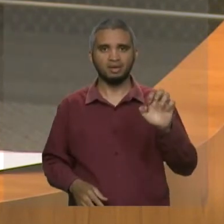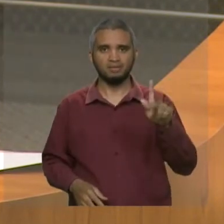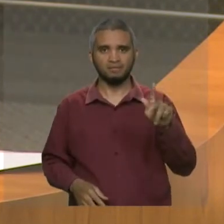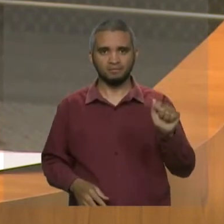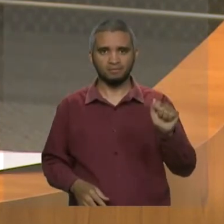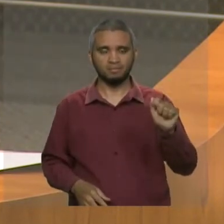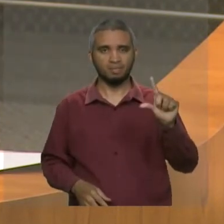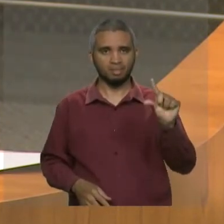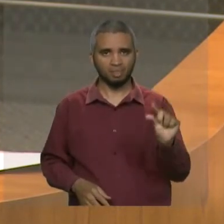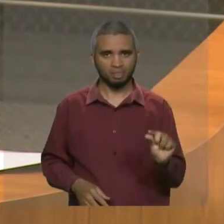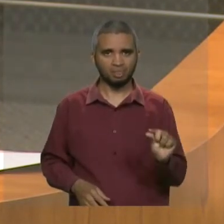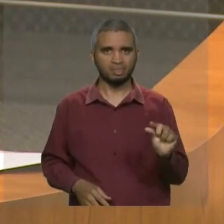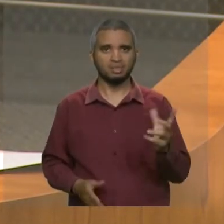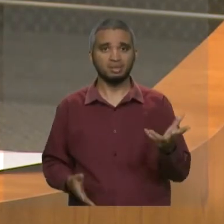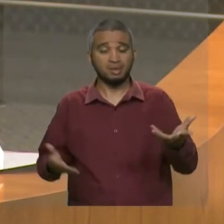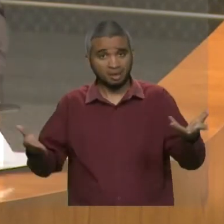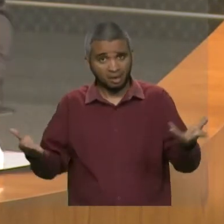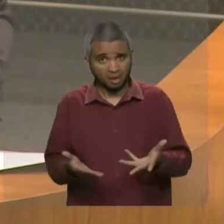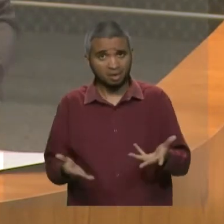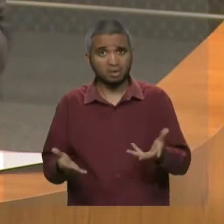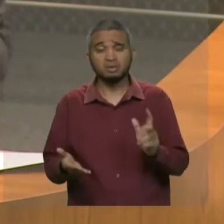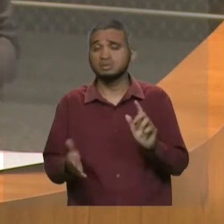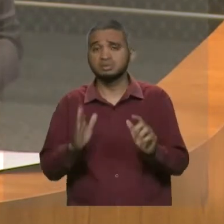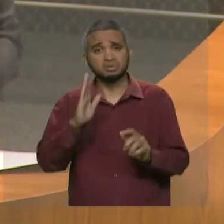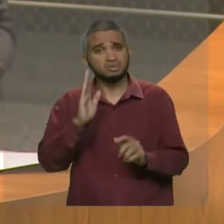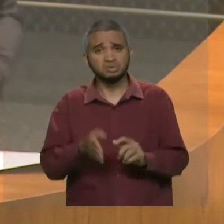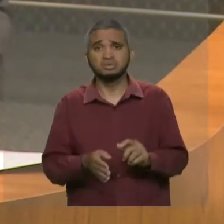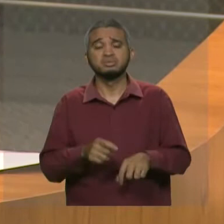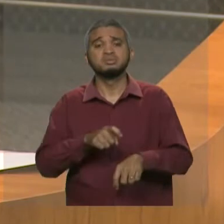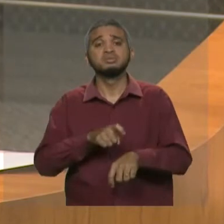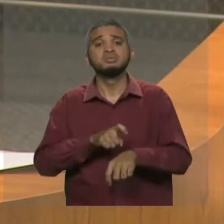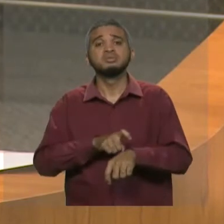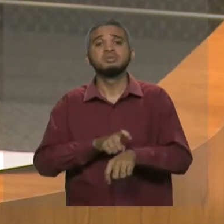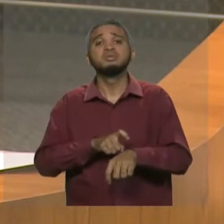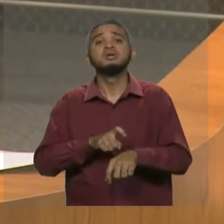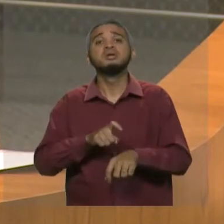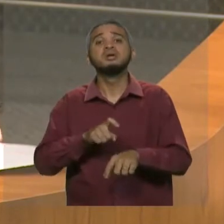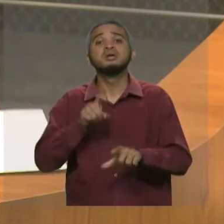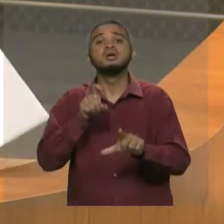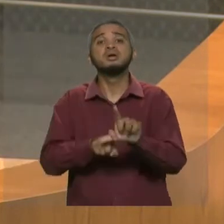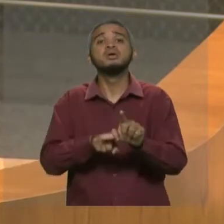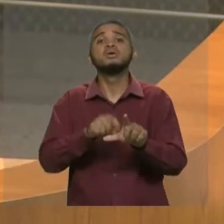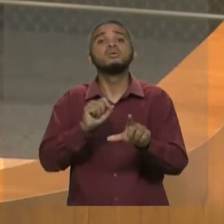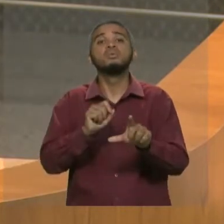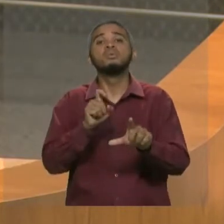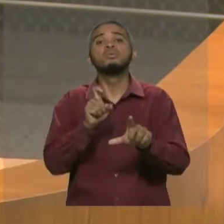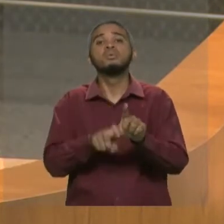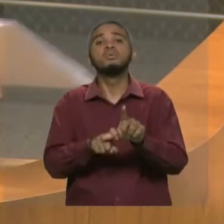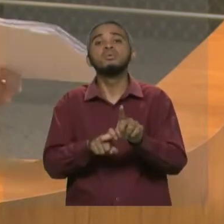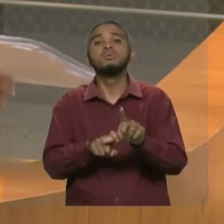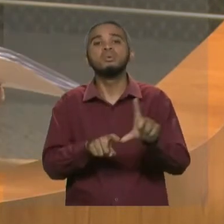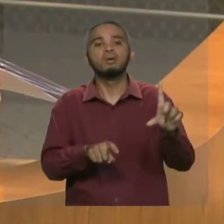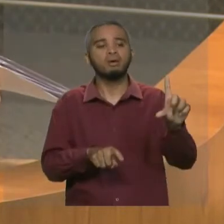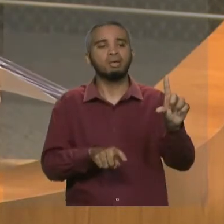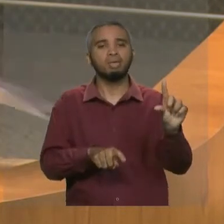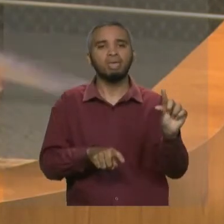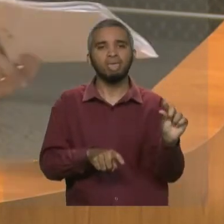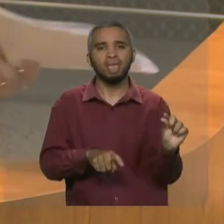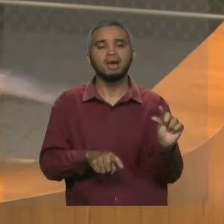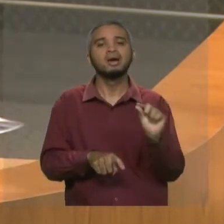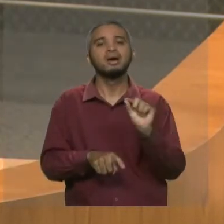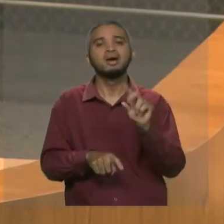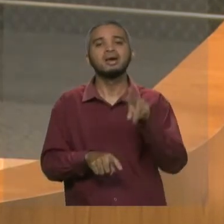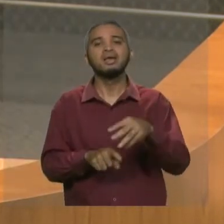E agora a conta chegou, né? A conta chegou. E a conta chegou para quem? Para os servidores. E quem que vai autorizar isso aqui de